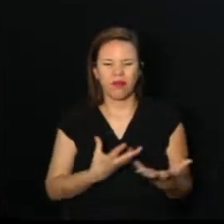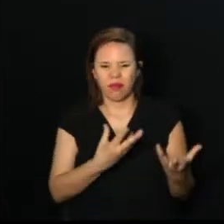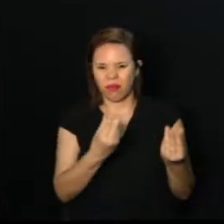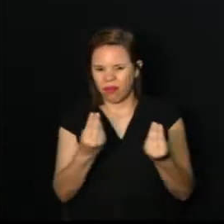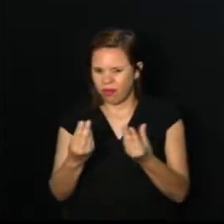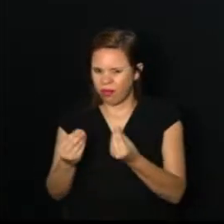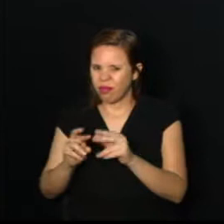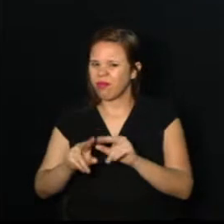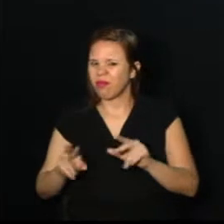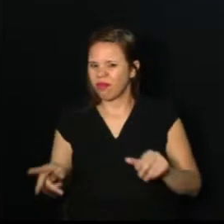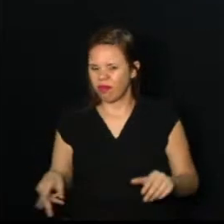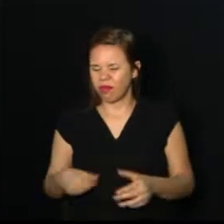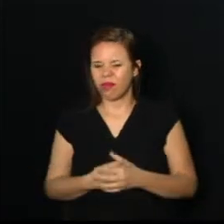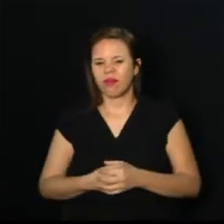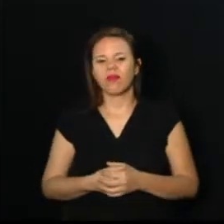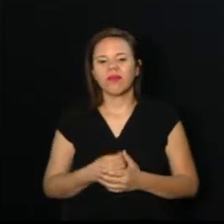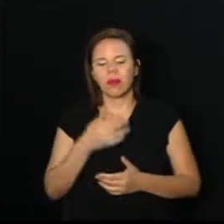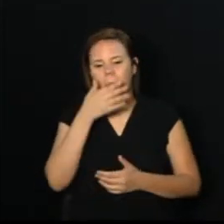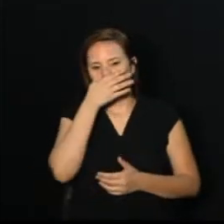Muitos, muitos.